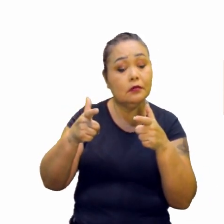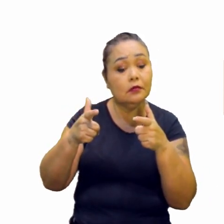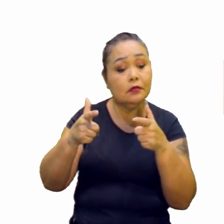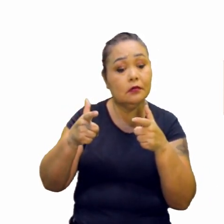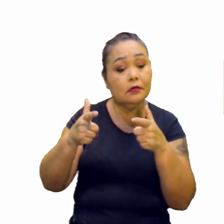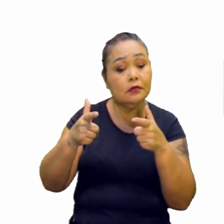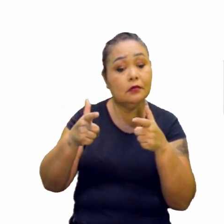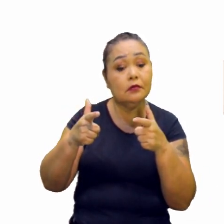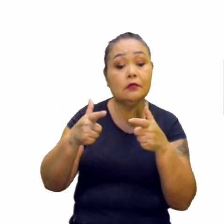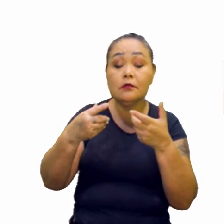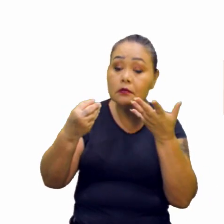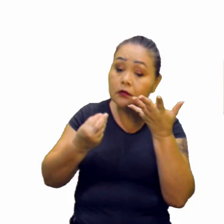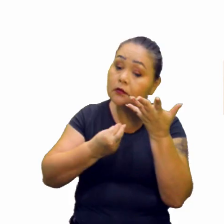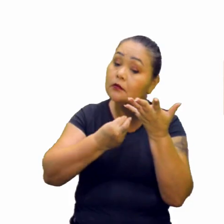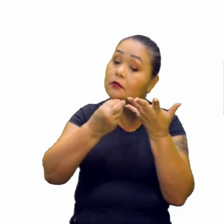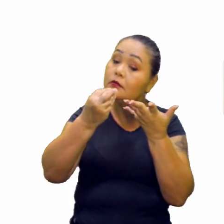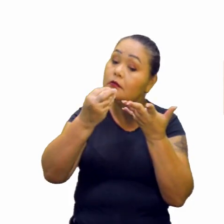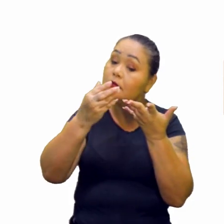indução de brotos